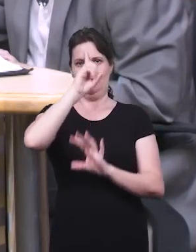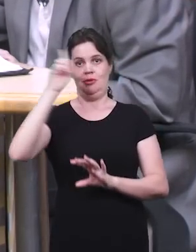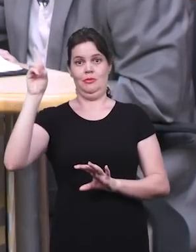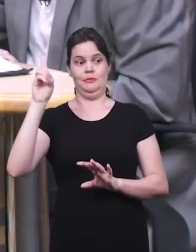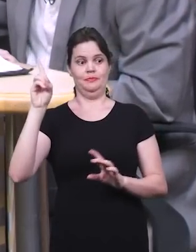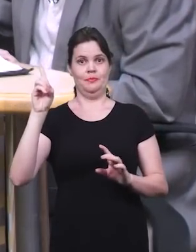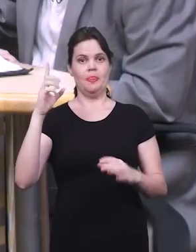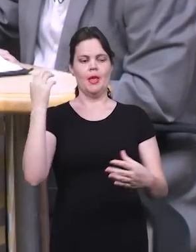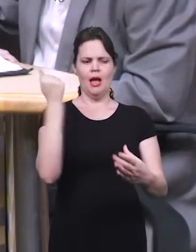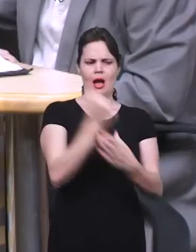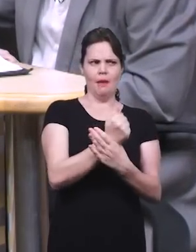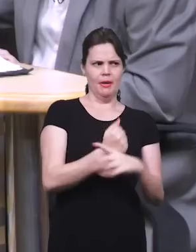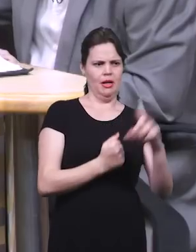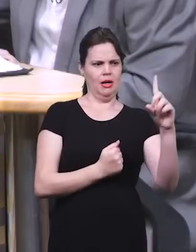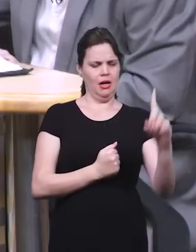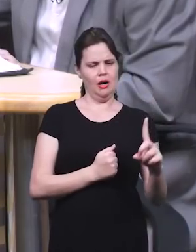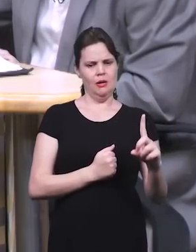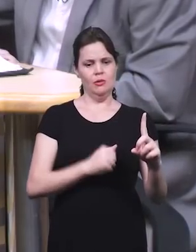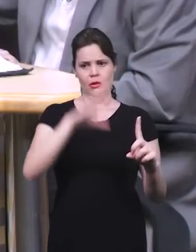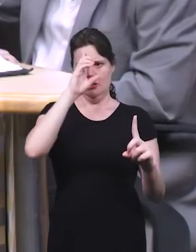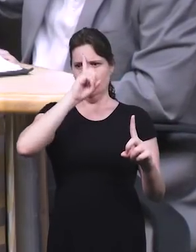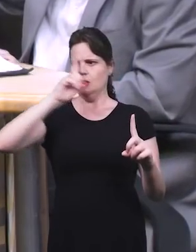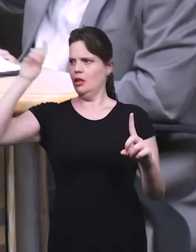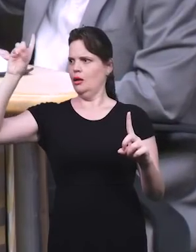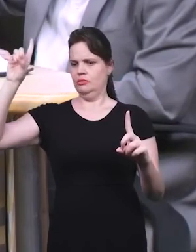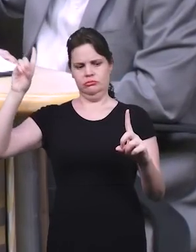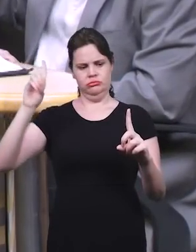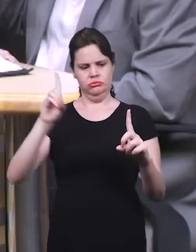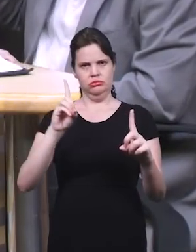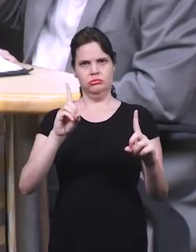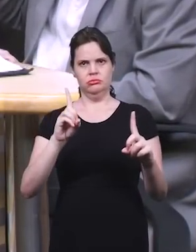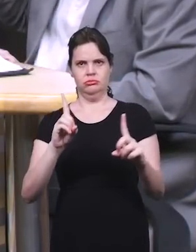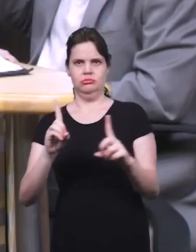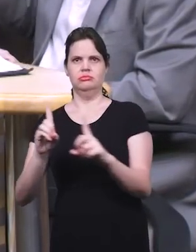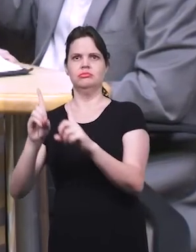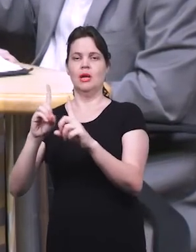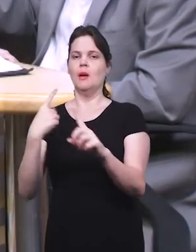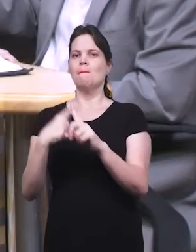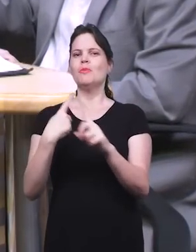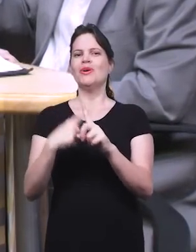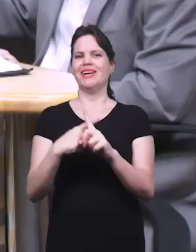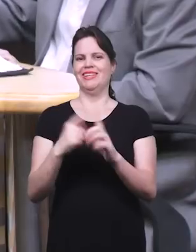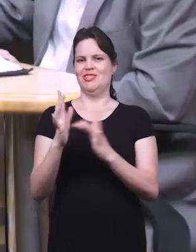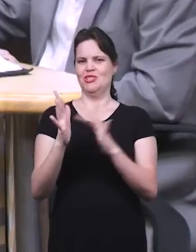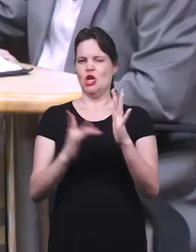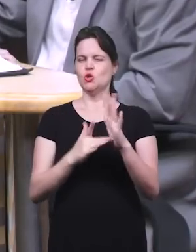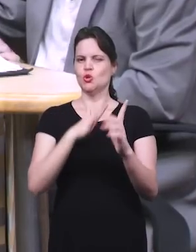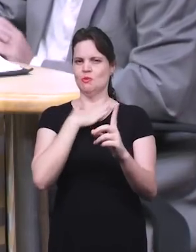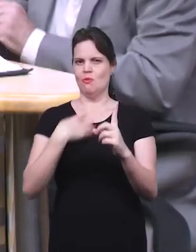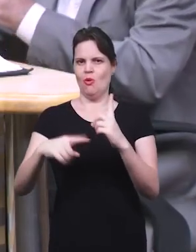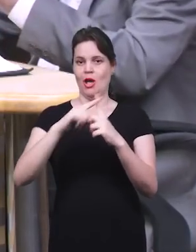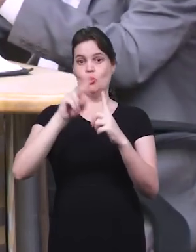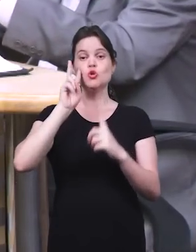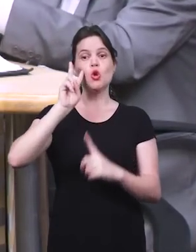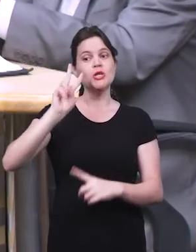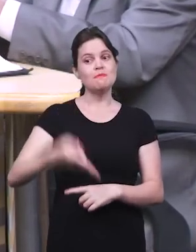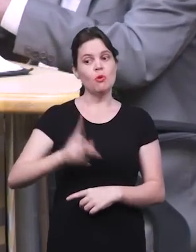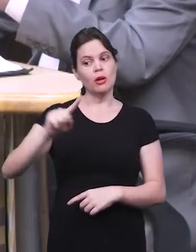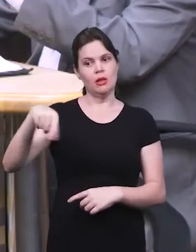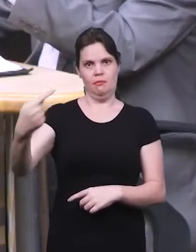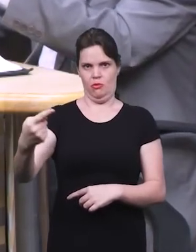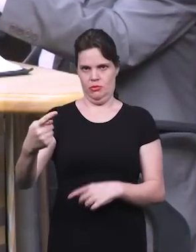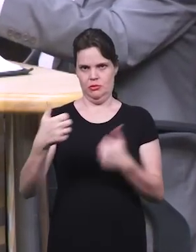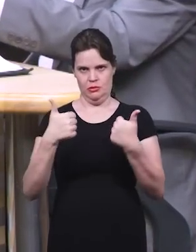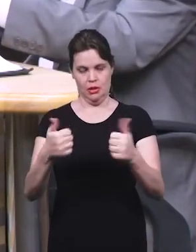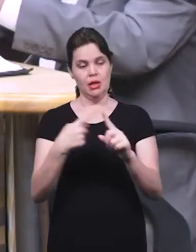com Deus. Abraão, à medida que caminhava, o sacrifício de Jesus foi 2000 anos depois, mas à medida que ele